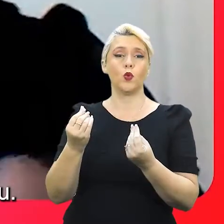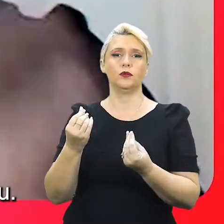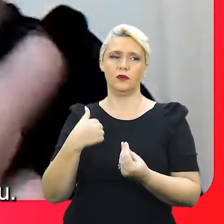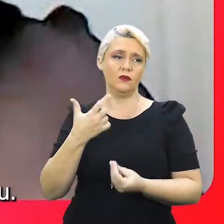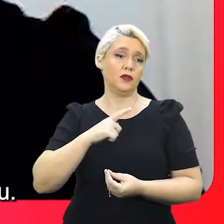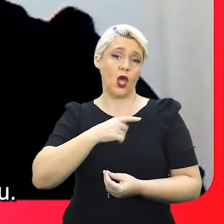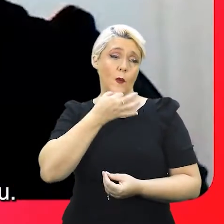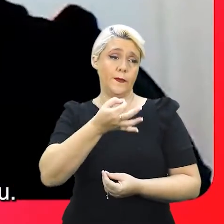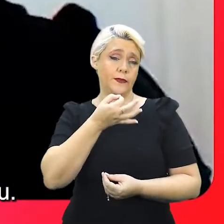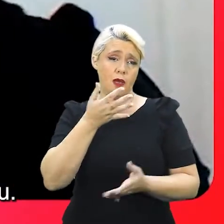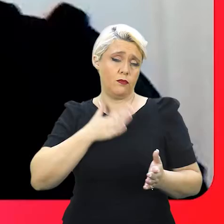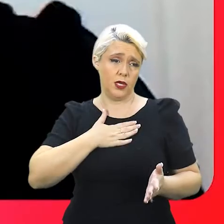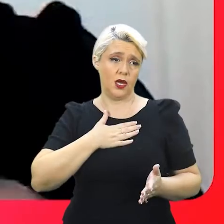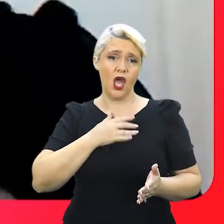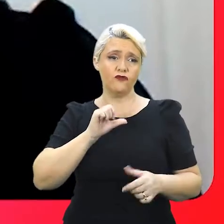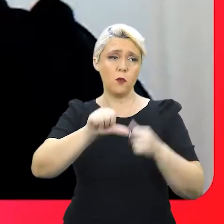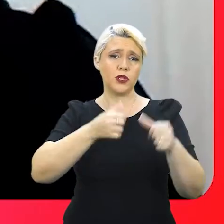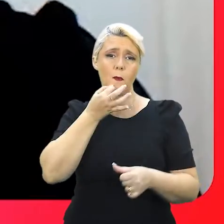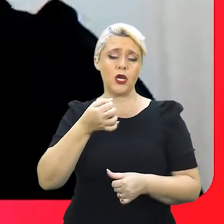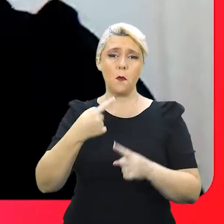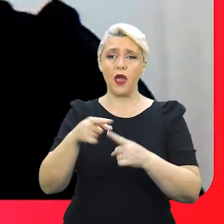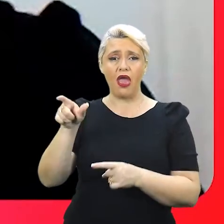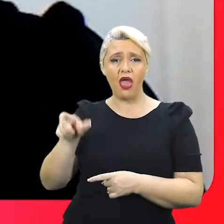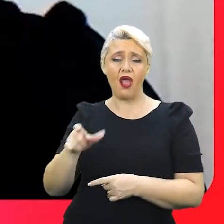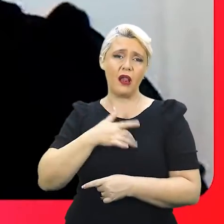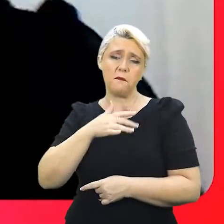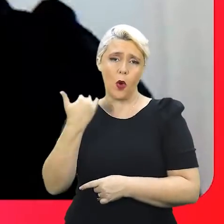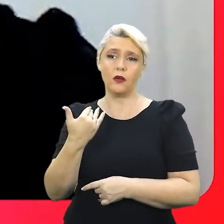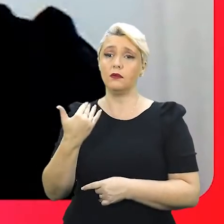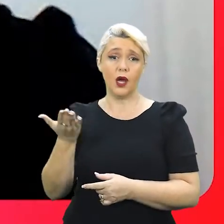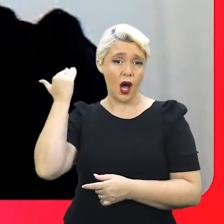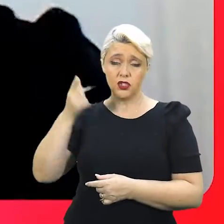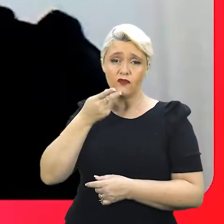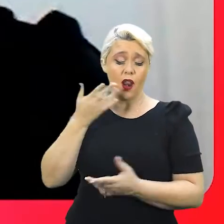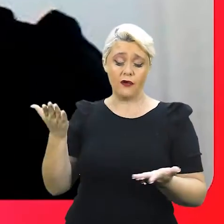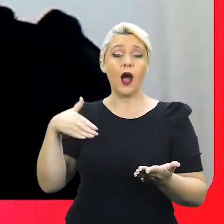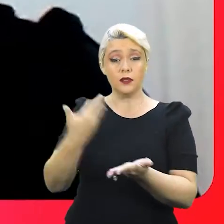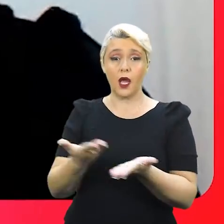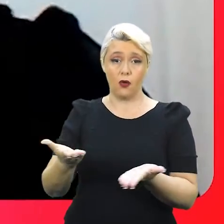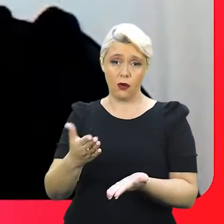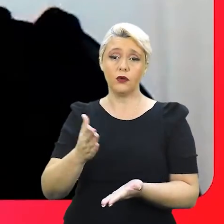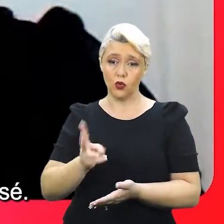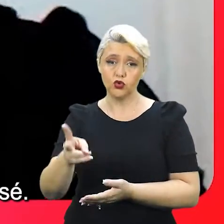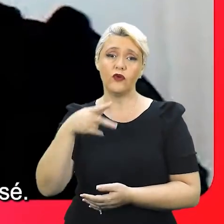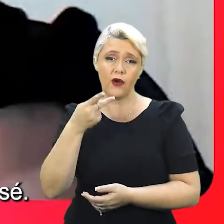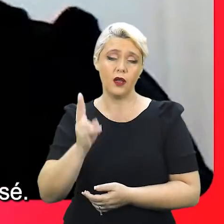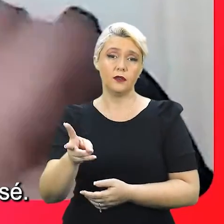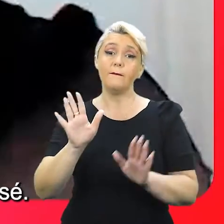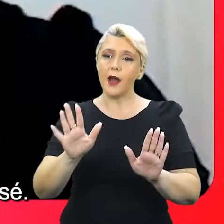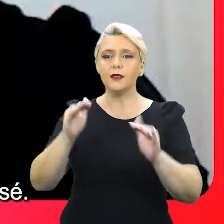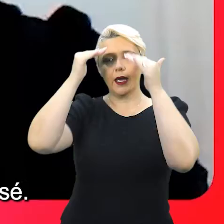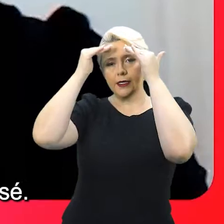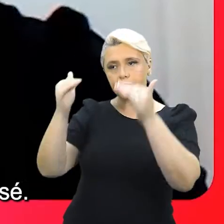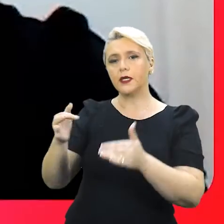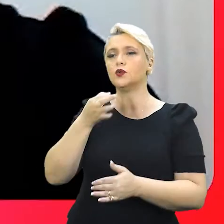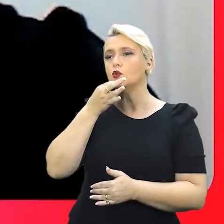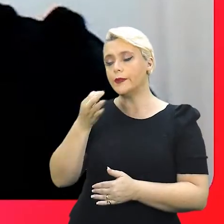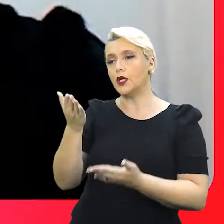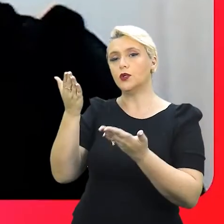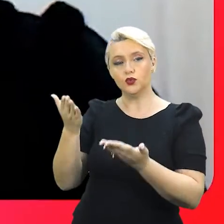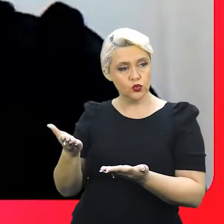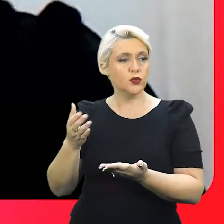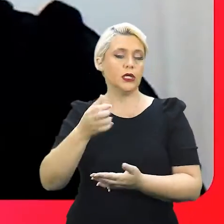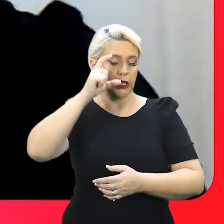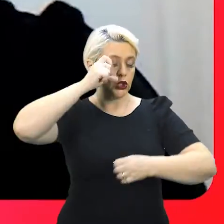opinião só porque ele morreu. Era isso que eu falava dele, por que eu não vou falar agora? Mas, enfim, respeito a tua opinião, Antônio